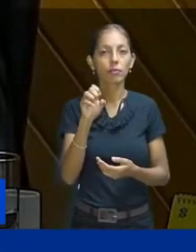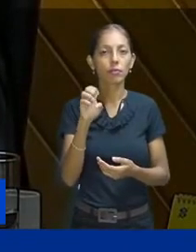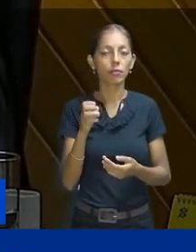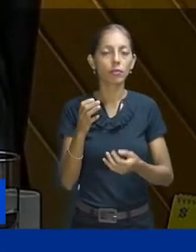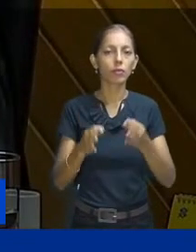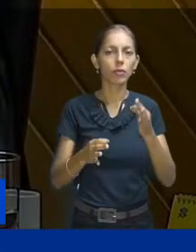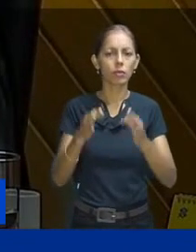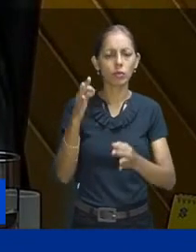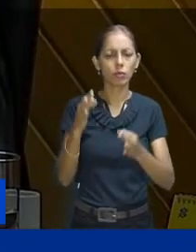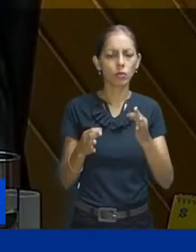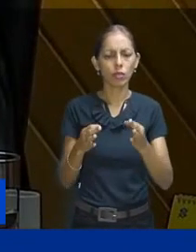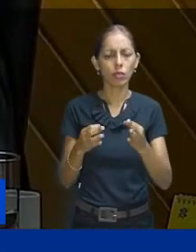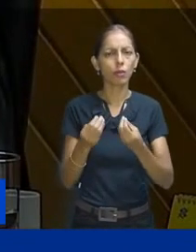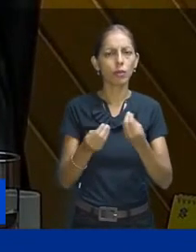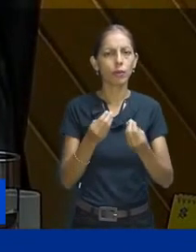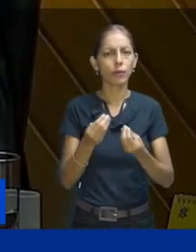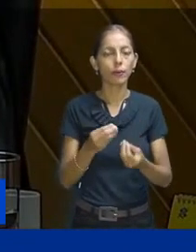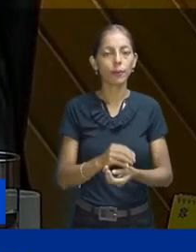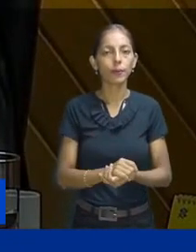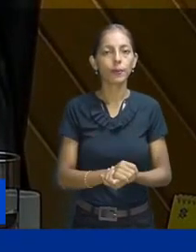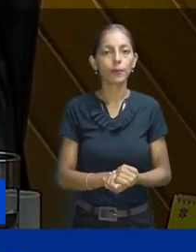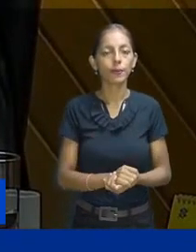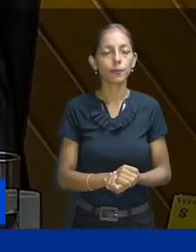recurso especial eleitoral